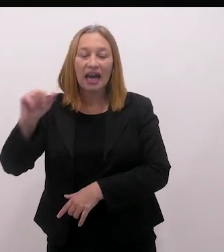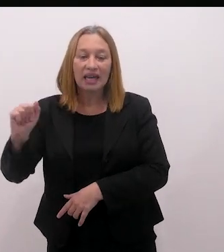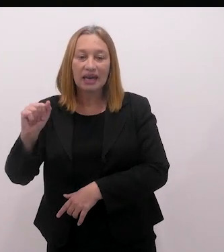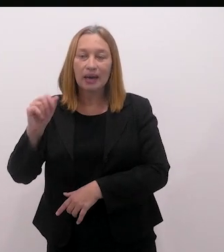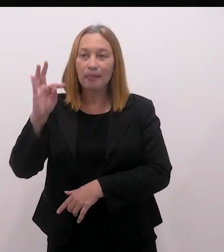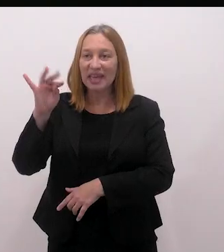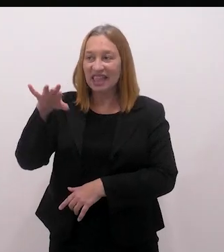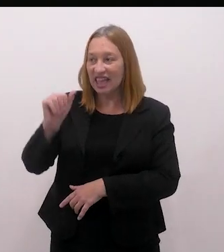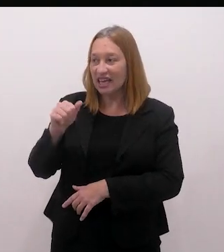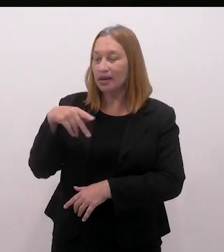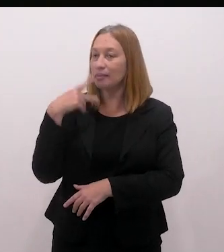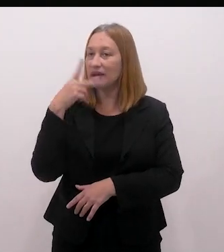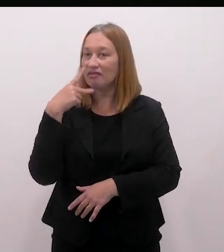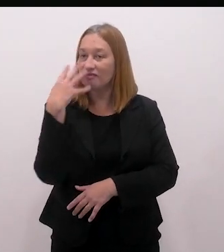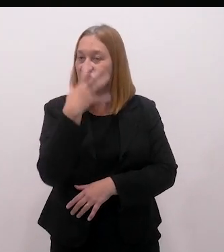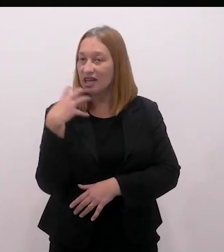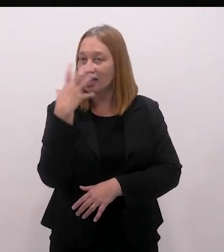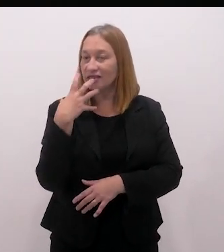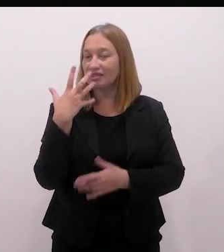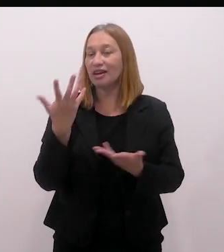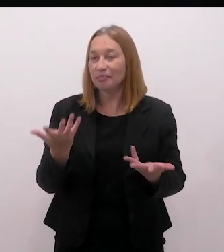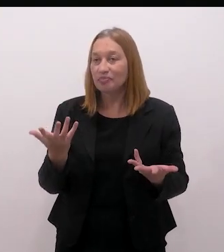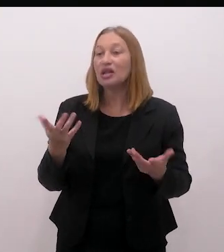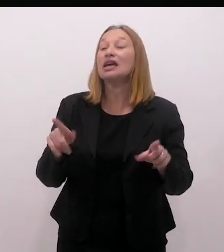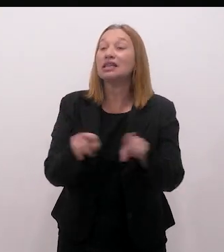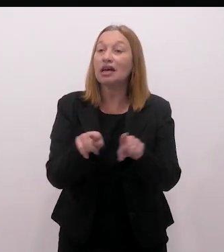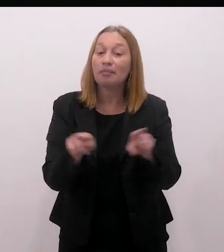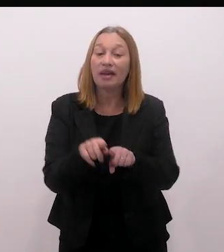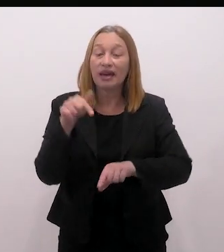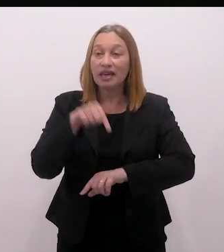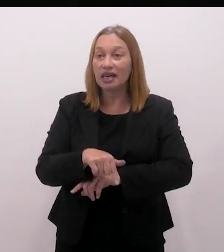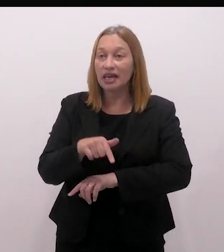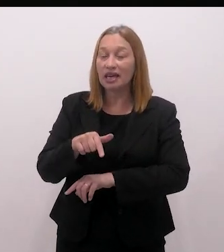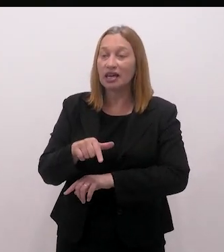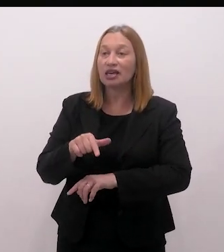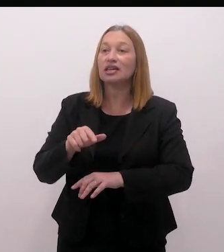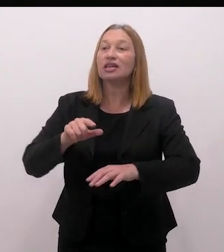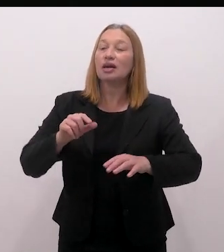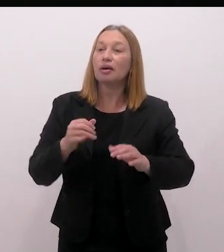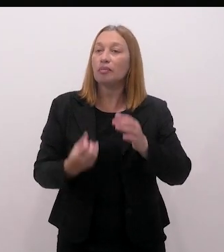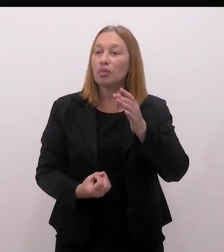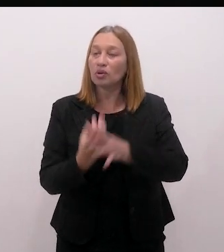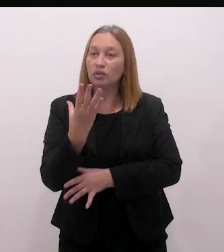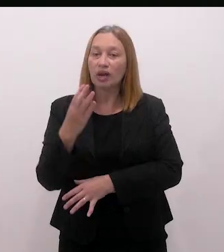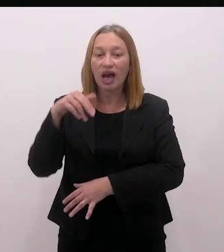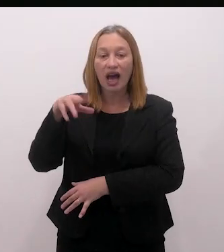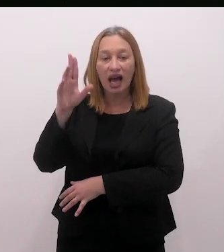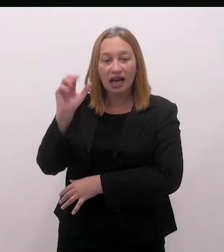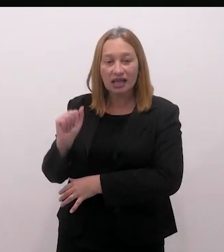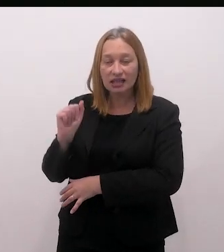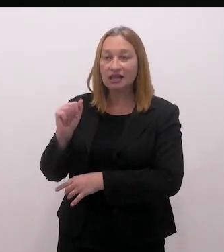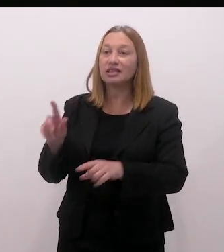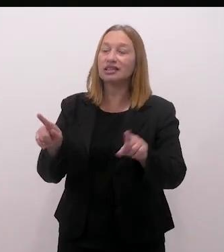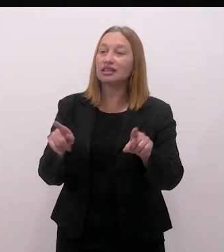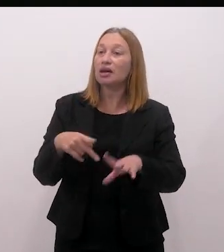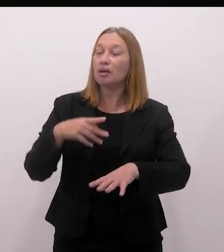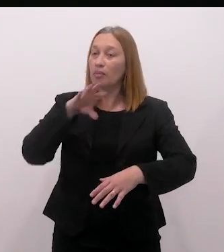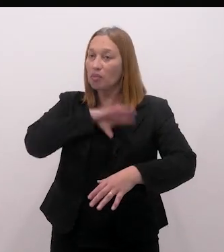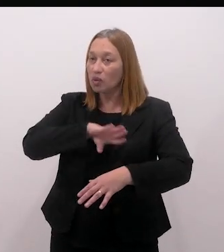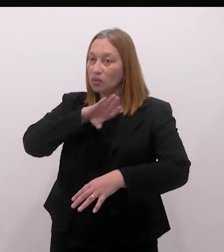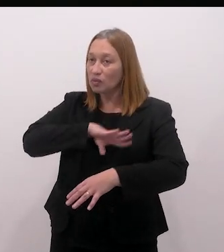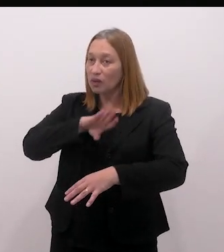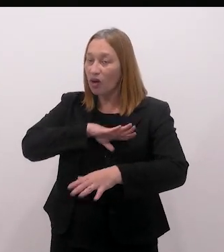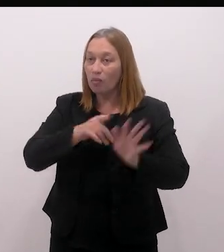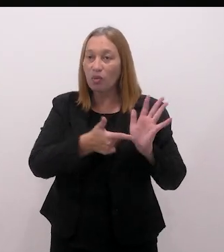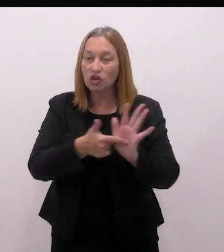Ela está conosco para falar da peça. Também aqui no estúdio, a curadora e produtora Ana Ventura Miranda, que traz